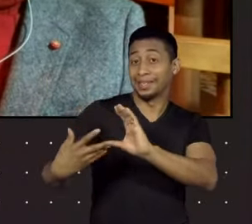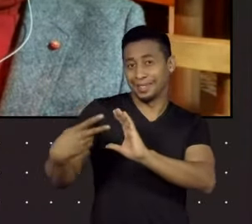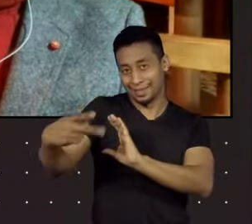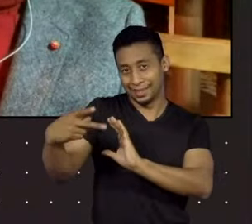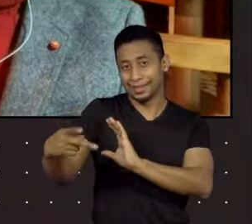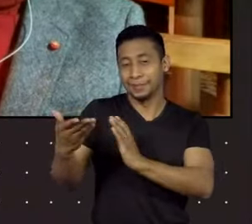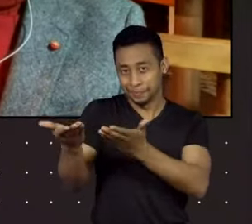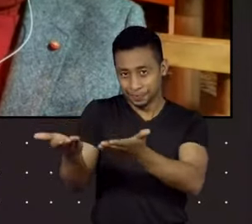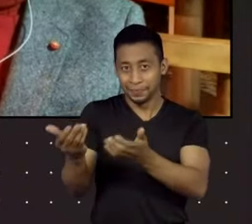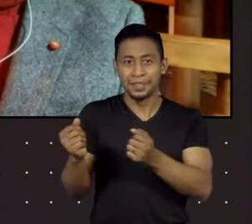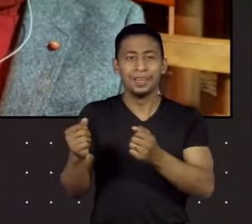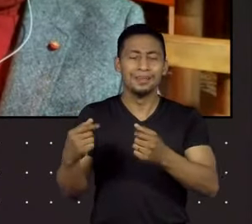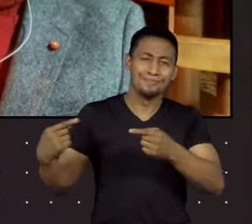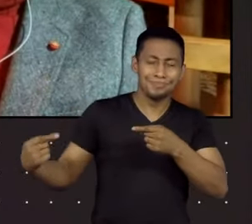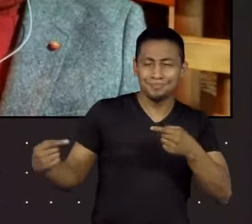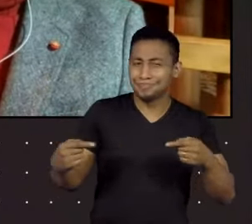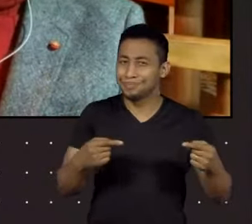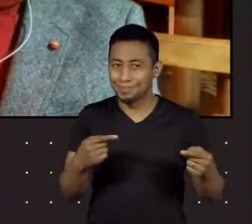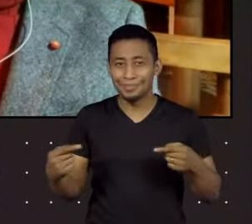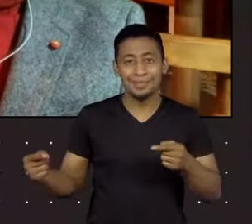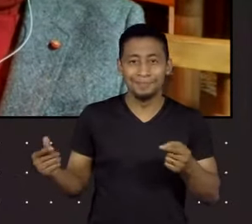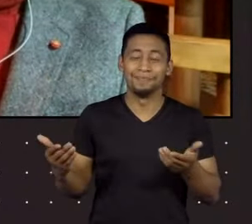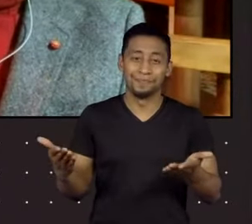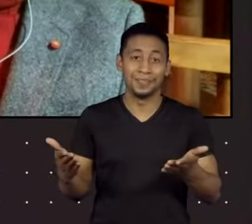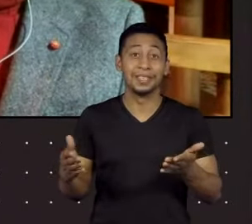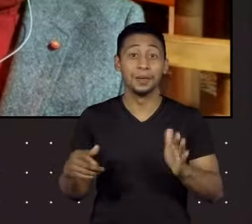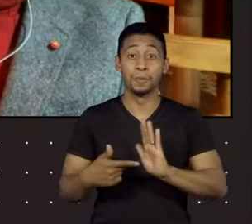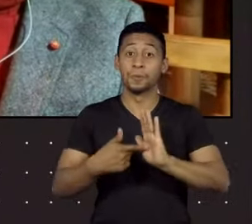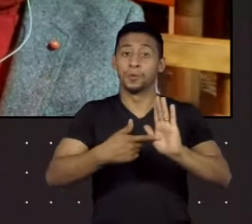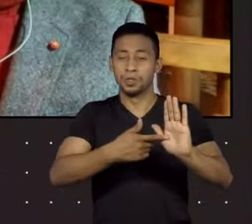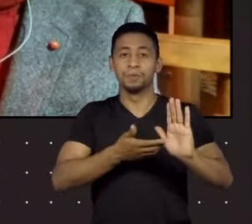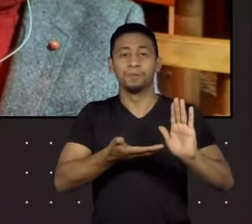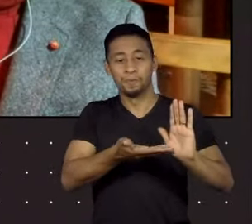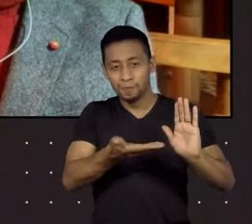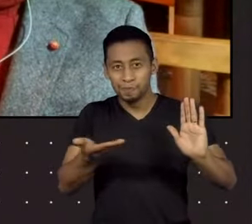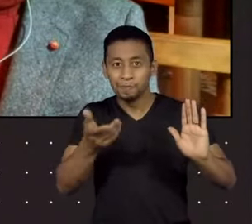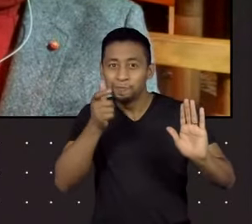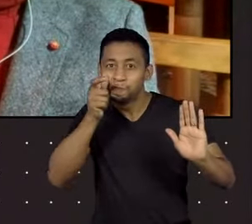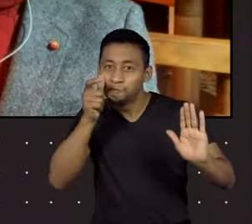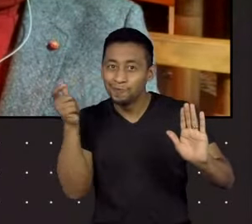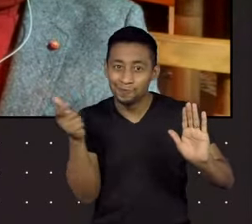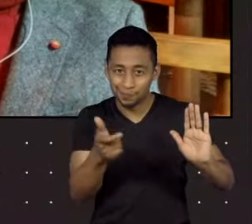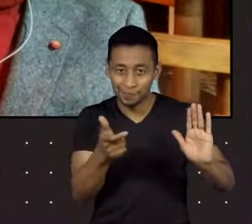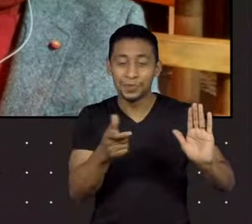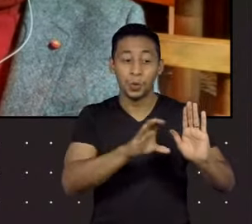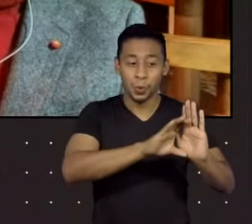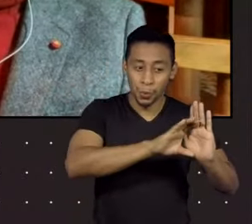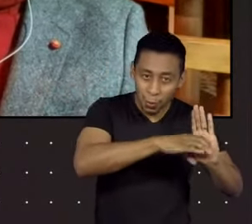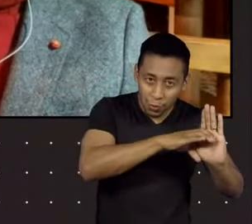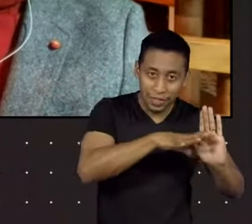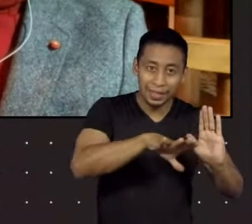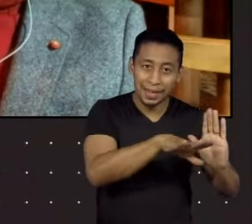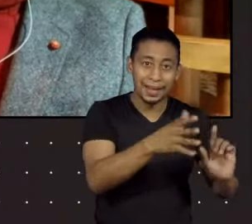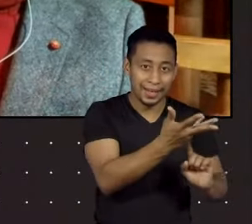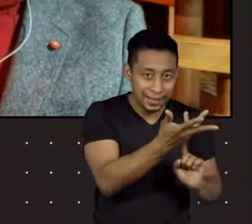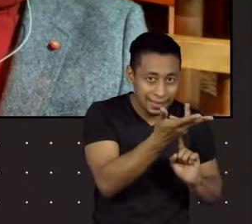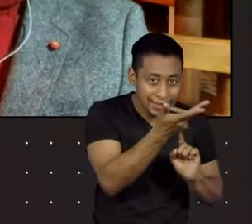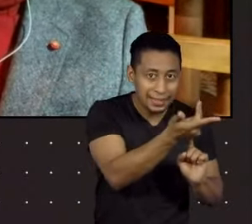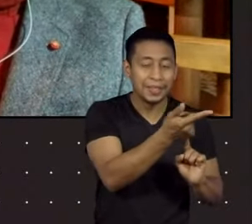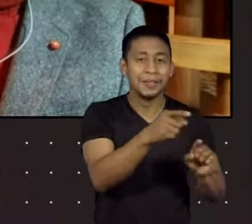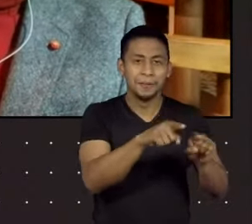sobre muita coisa provocativa, sempre estabelecendo uma ligação interessante entre conceitos artísticos,